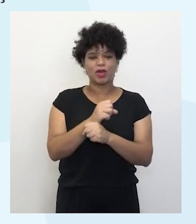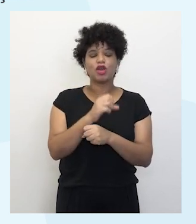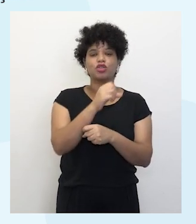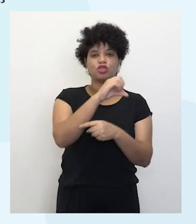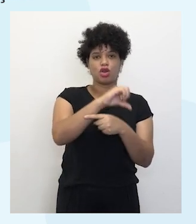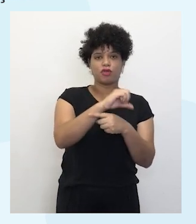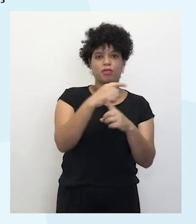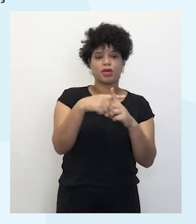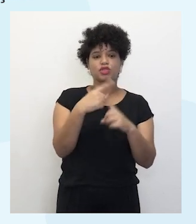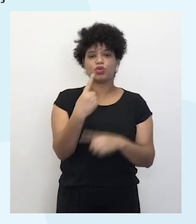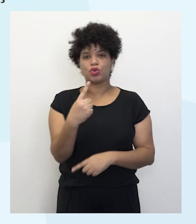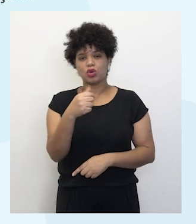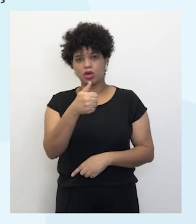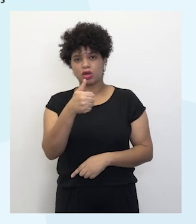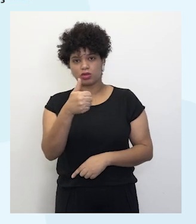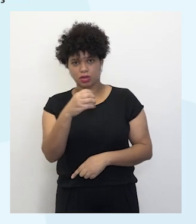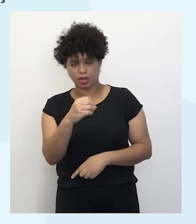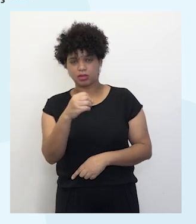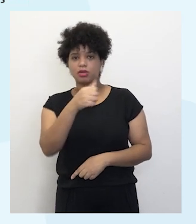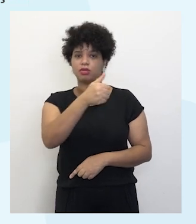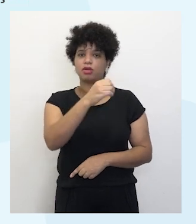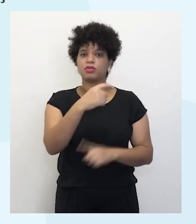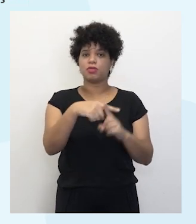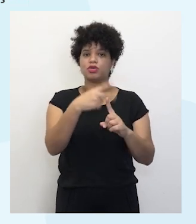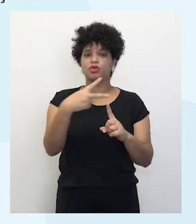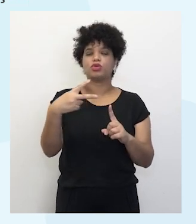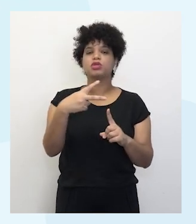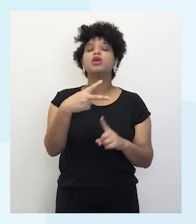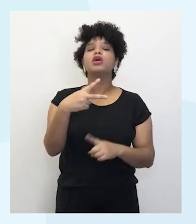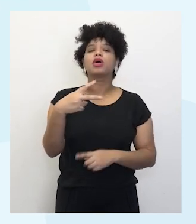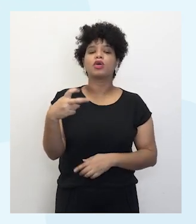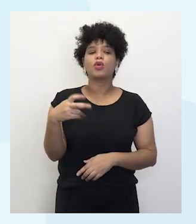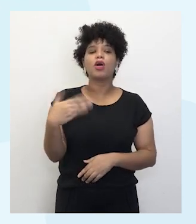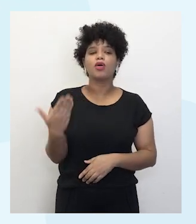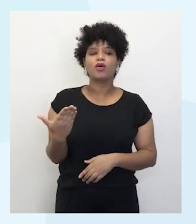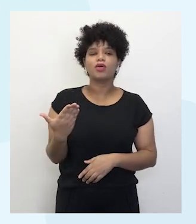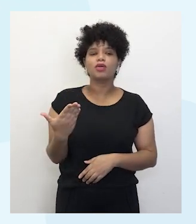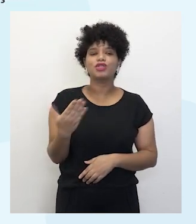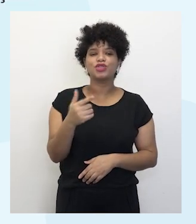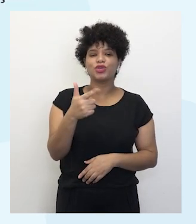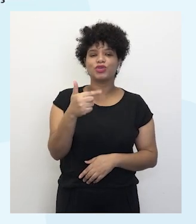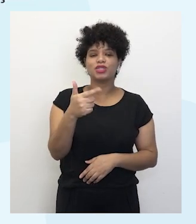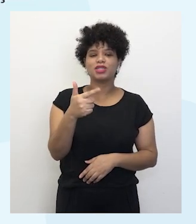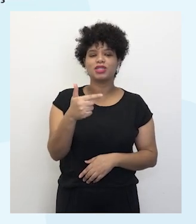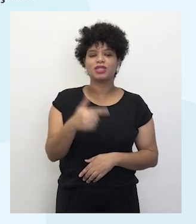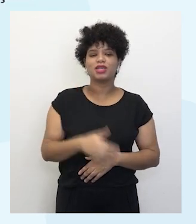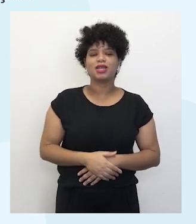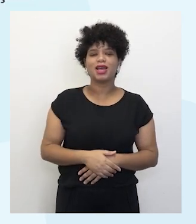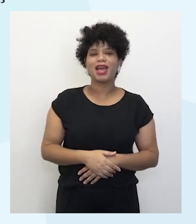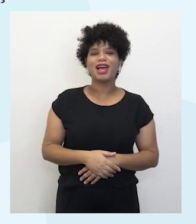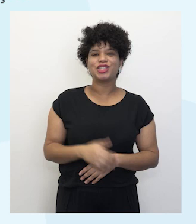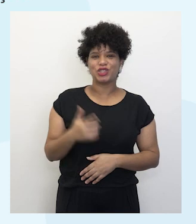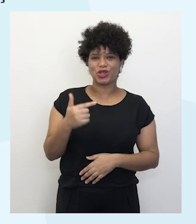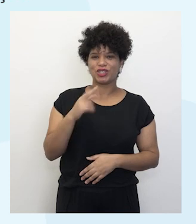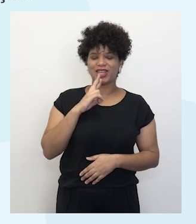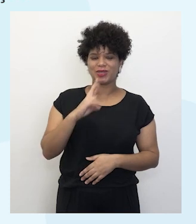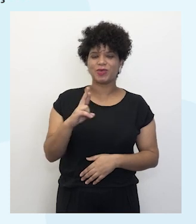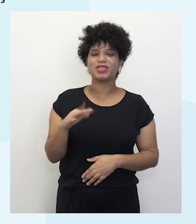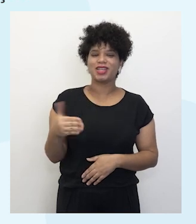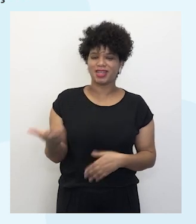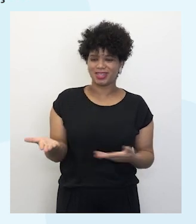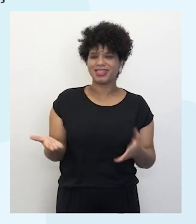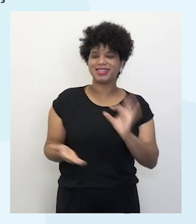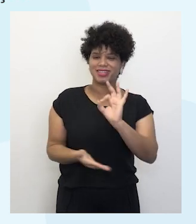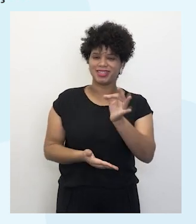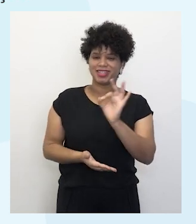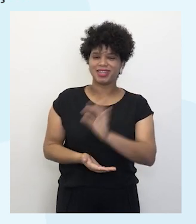1, 10. 10 mais 2, que vai dar a nossa resposta, que é 12. Opa, desculpa, pessoal. A resposta é